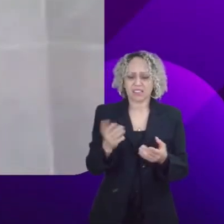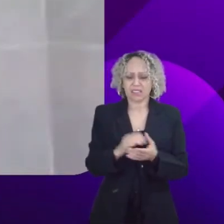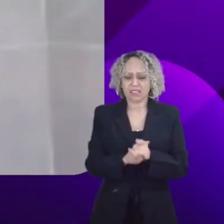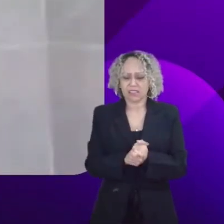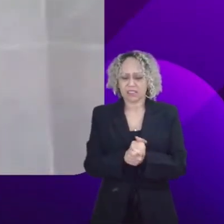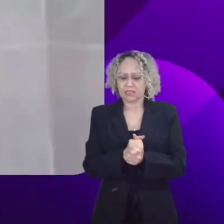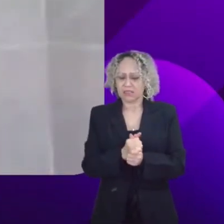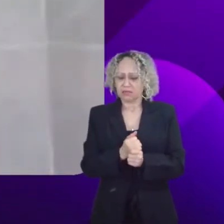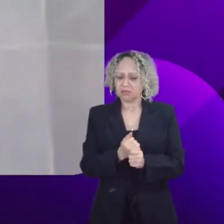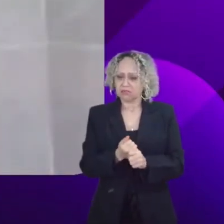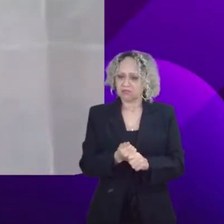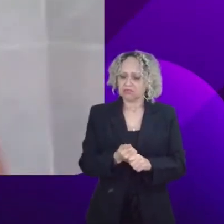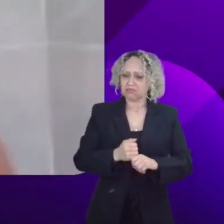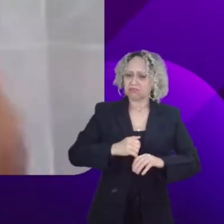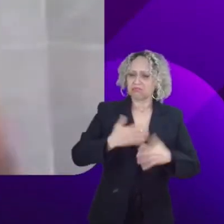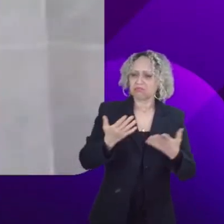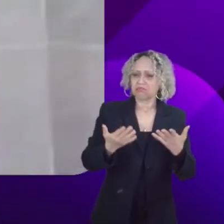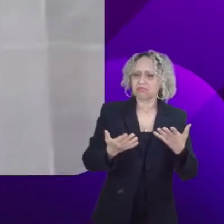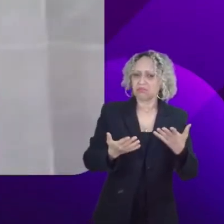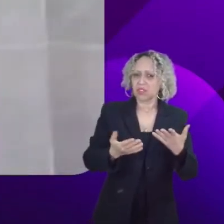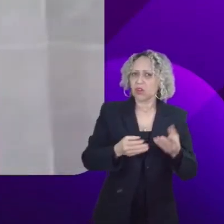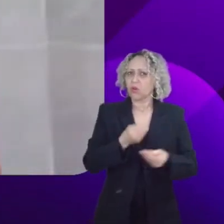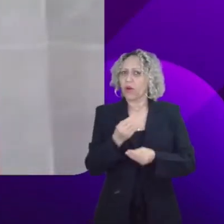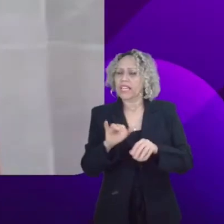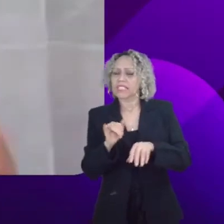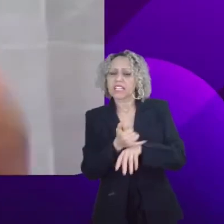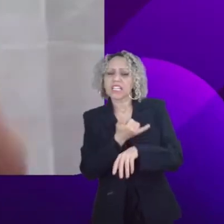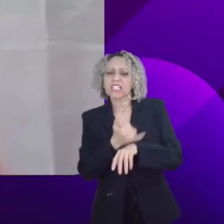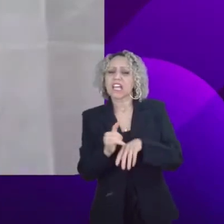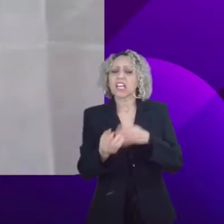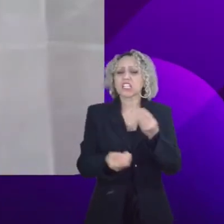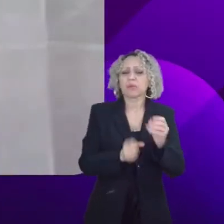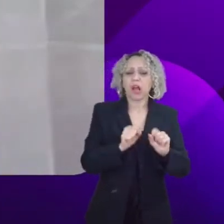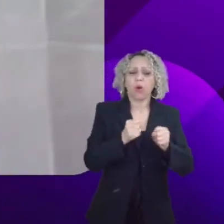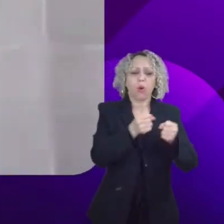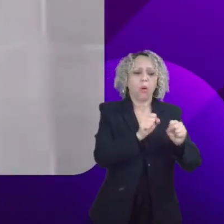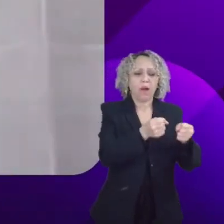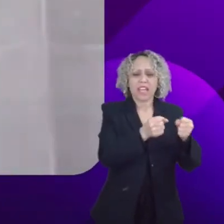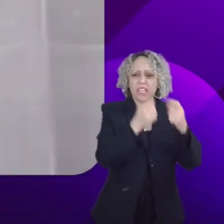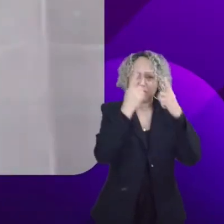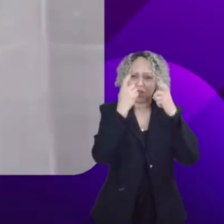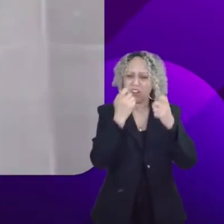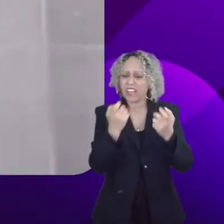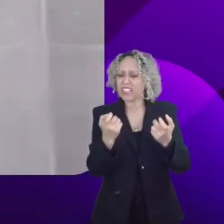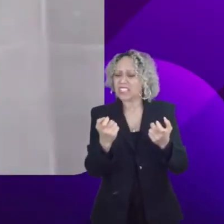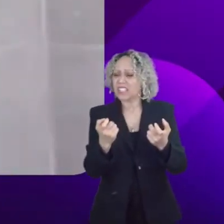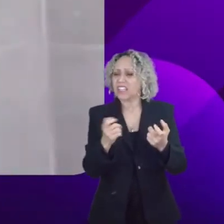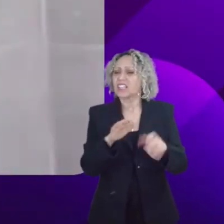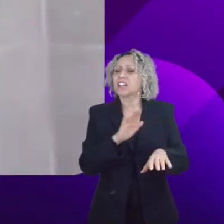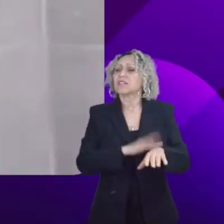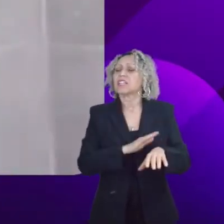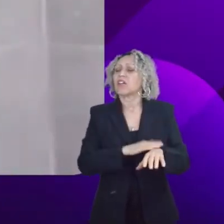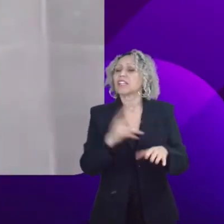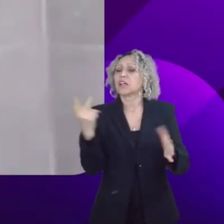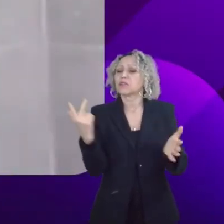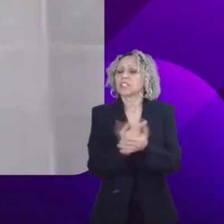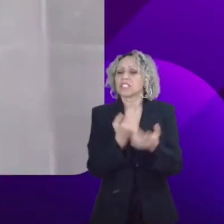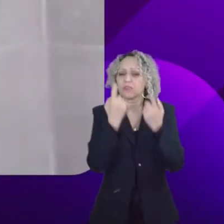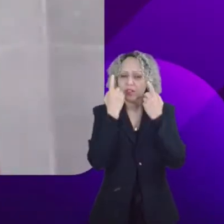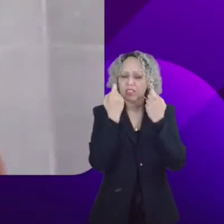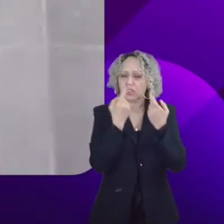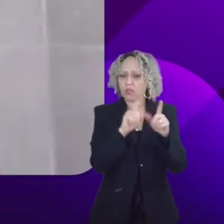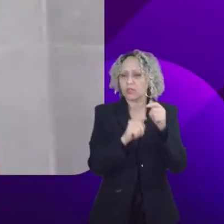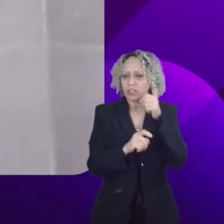ela é praticada, quando uma mulher ela é agredida, quando ela é violentada, mas é principalmente